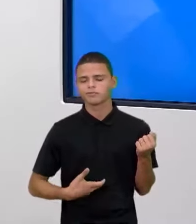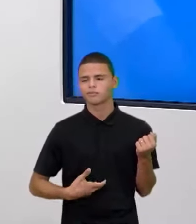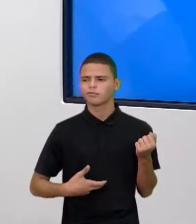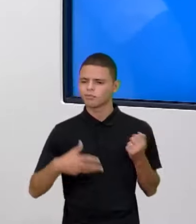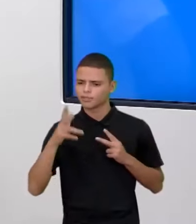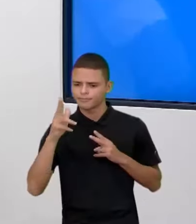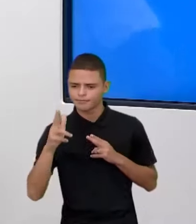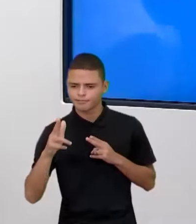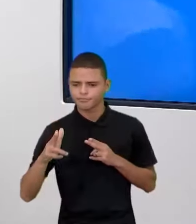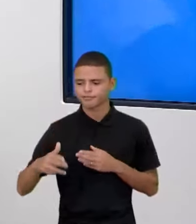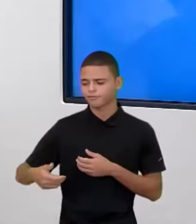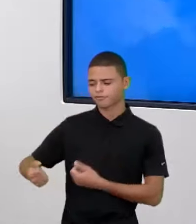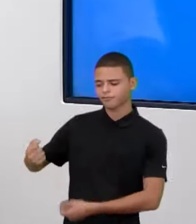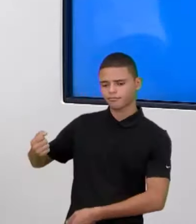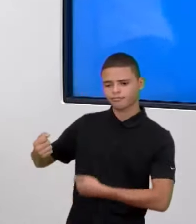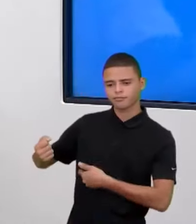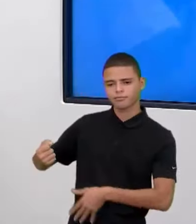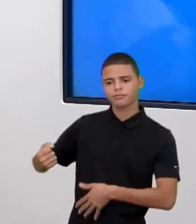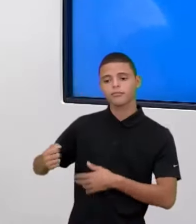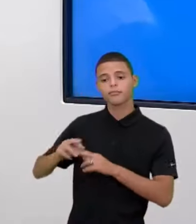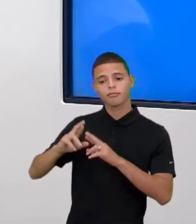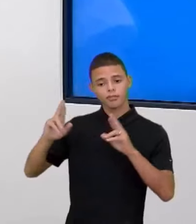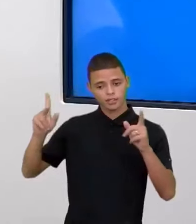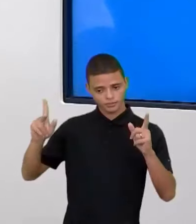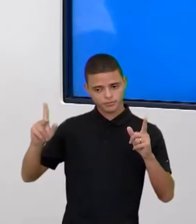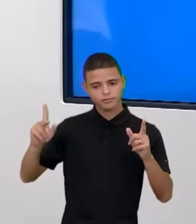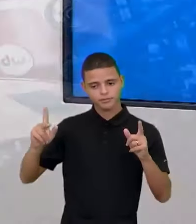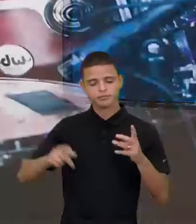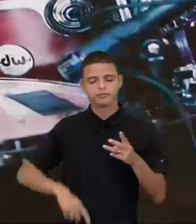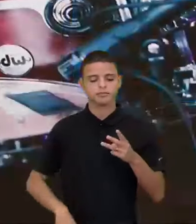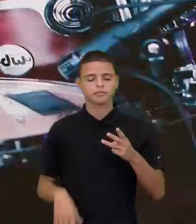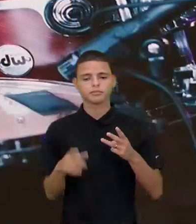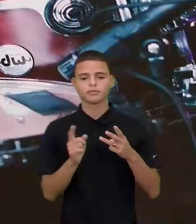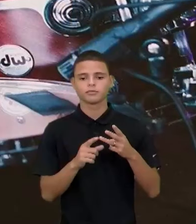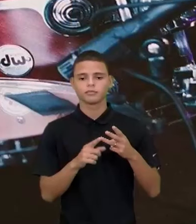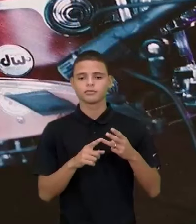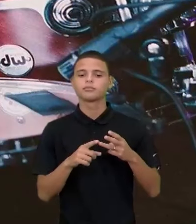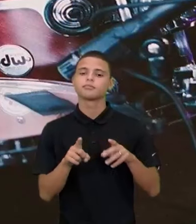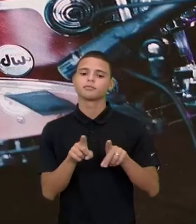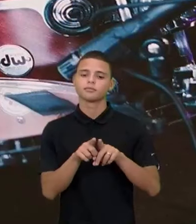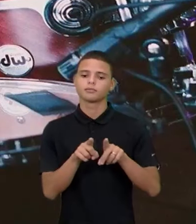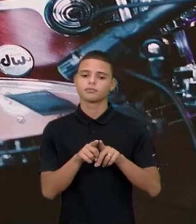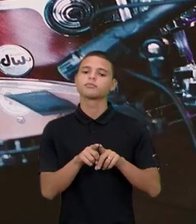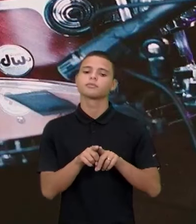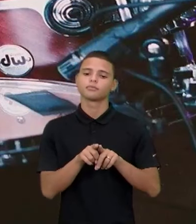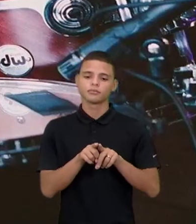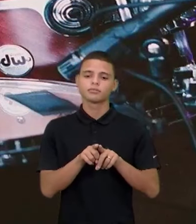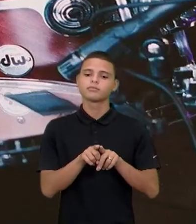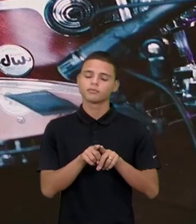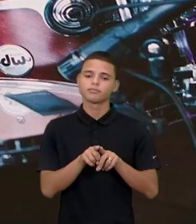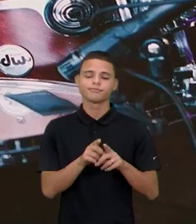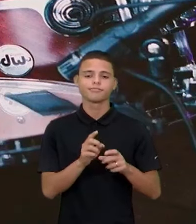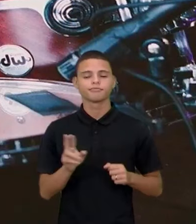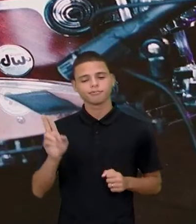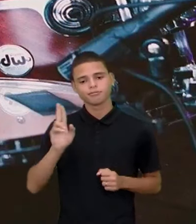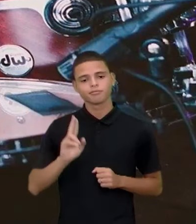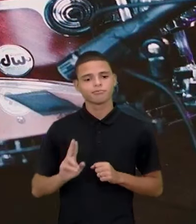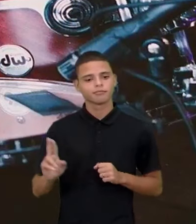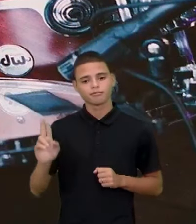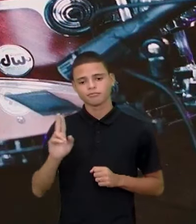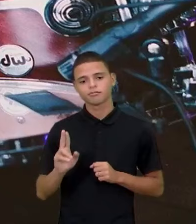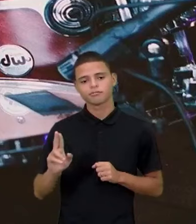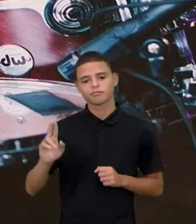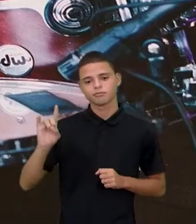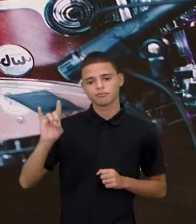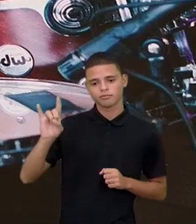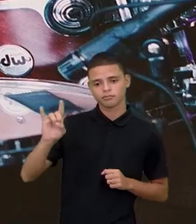violão, mas é uma guitarra e é uma guitarra acústica. E nós temos a questão que o